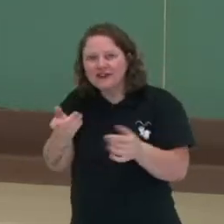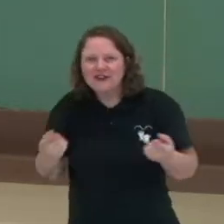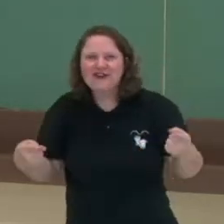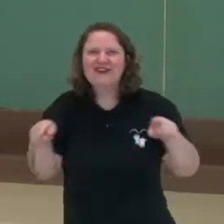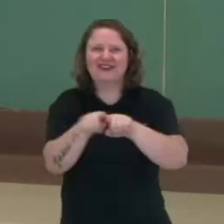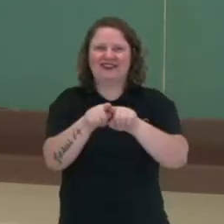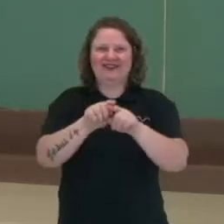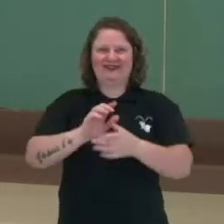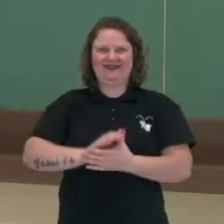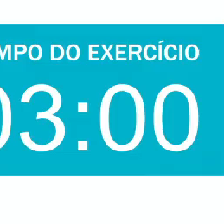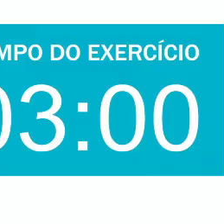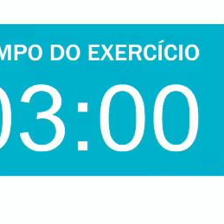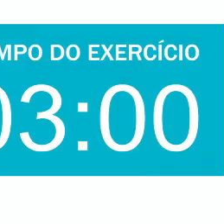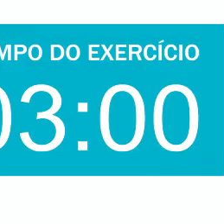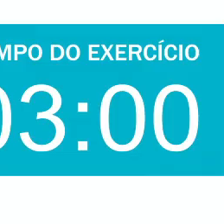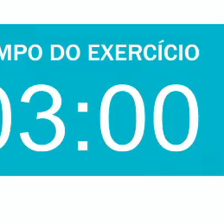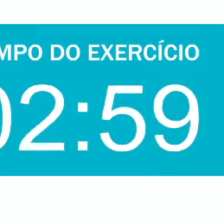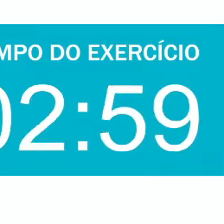juntos.